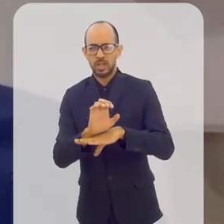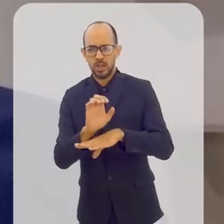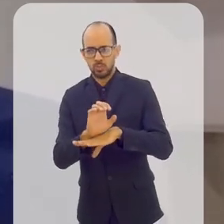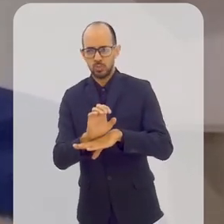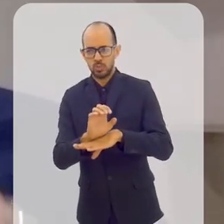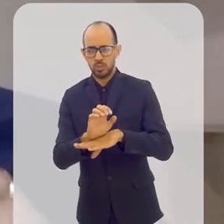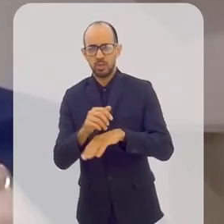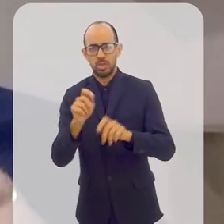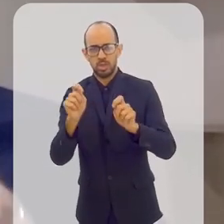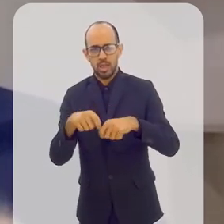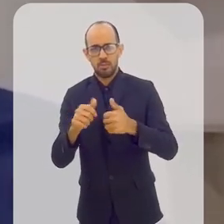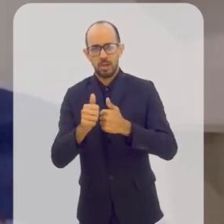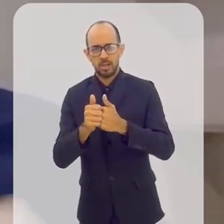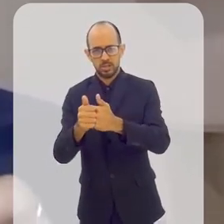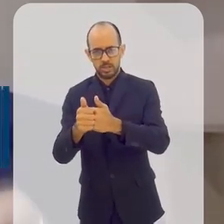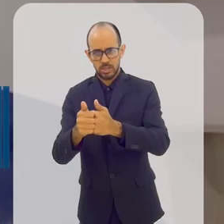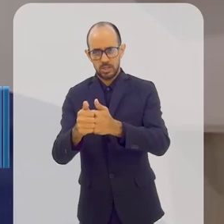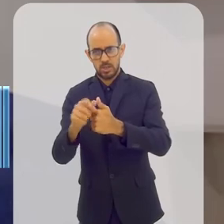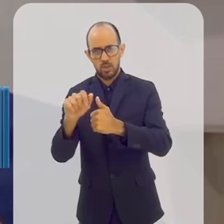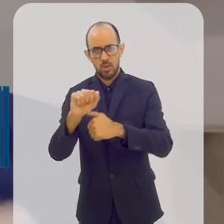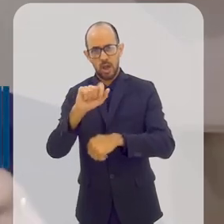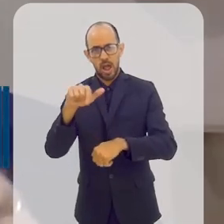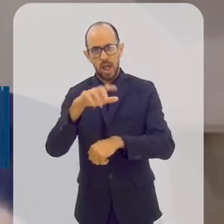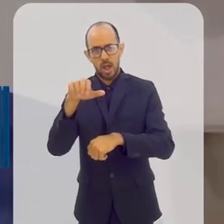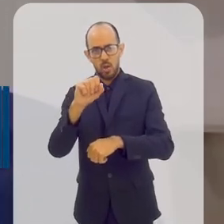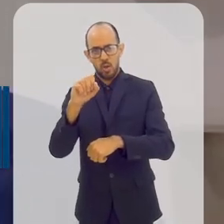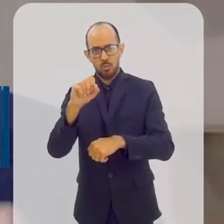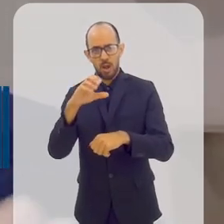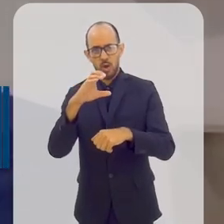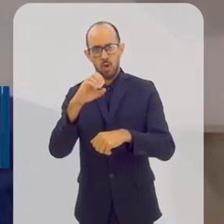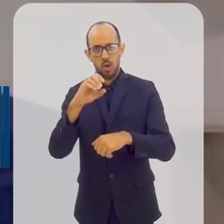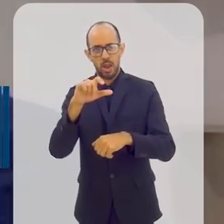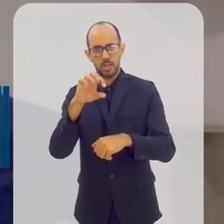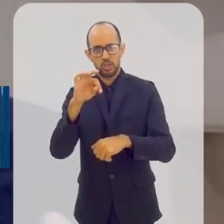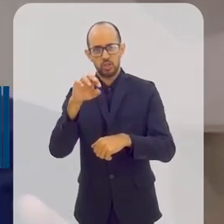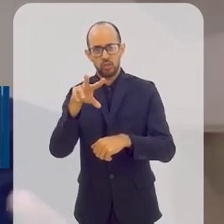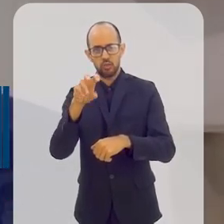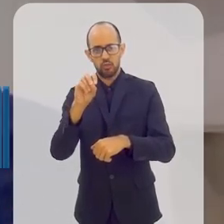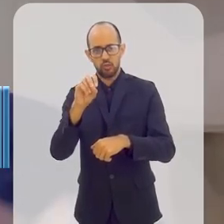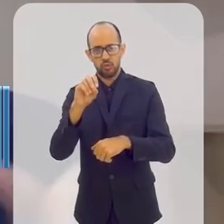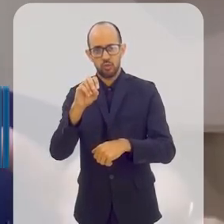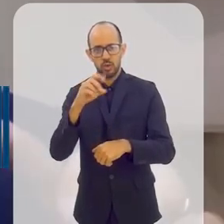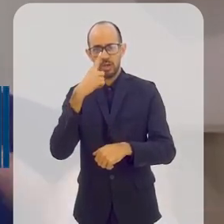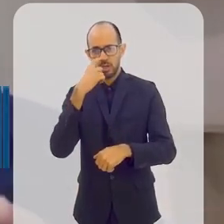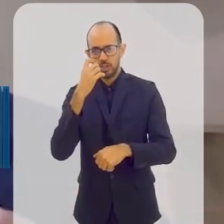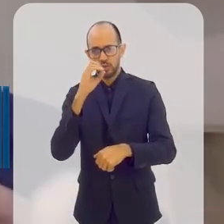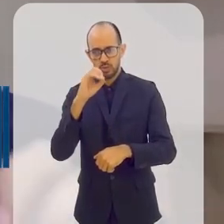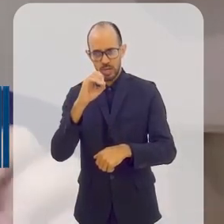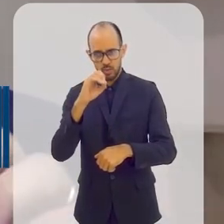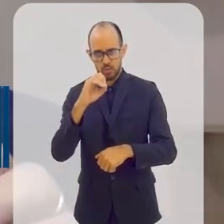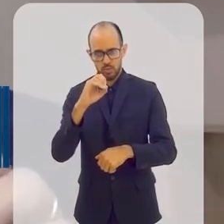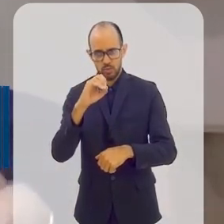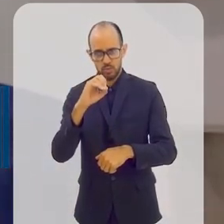puder seguir o arroba do coletivo Lixo Zero aqui no estado do Rio de Janeiro,